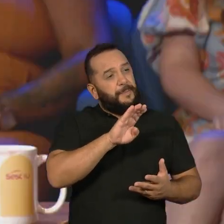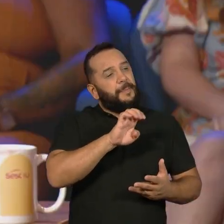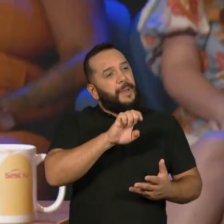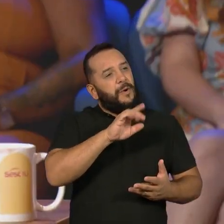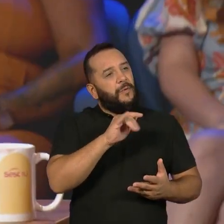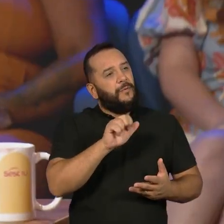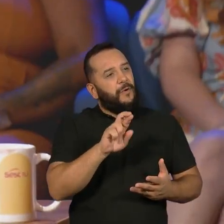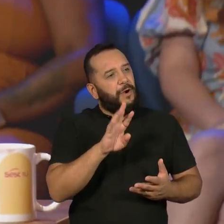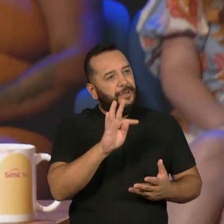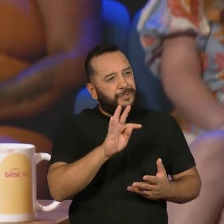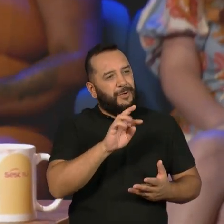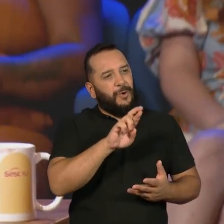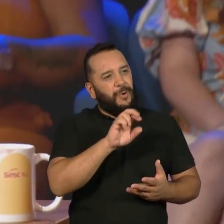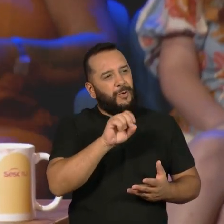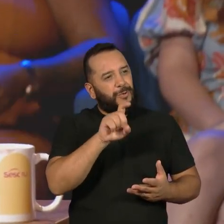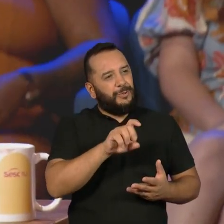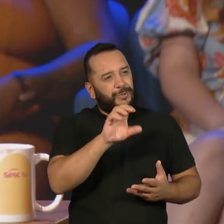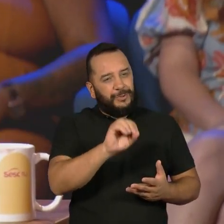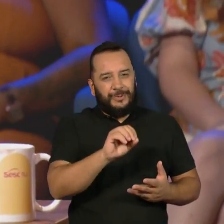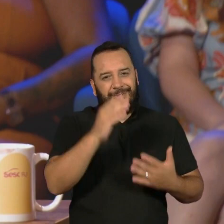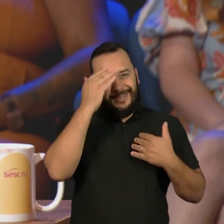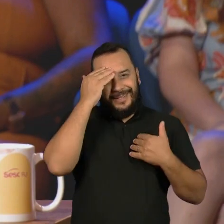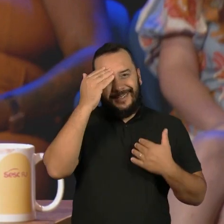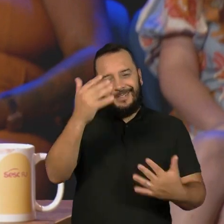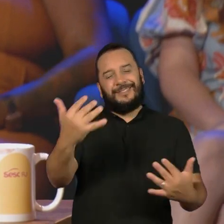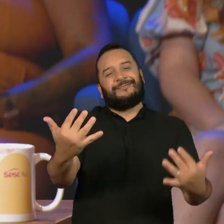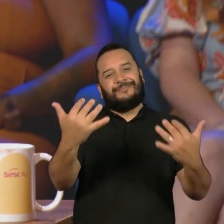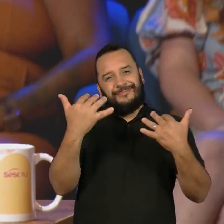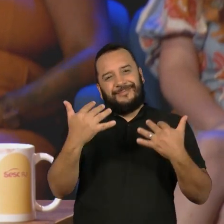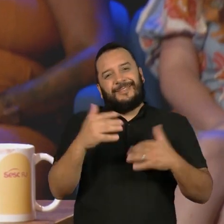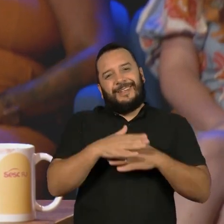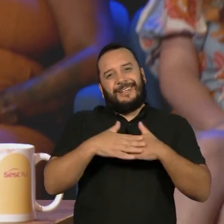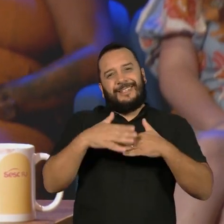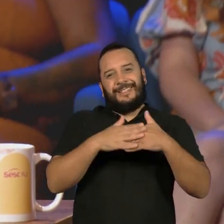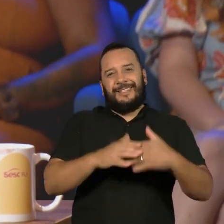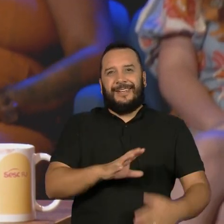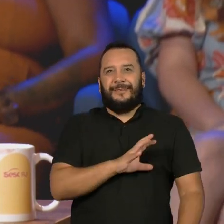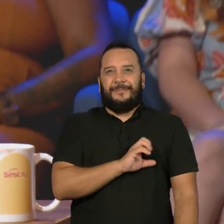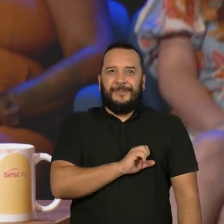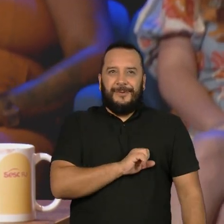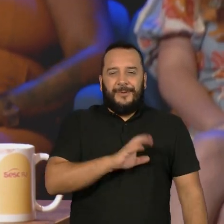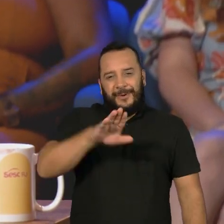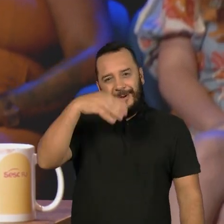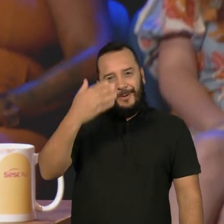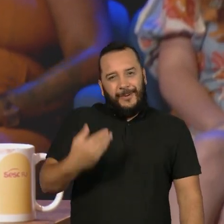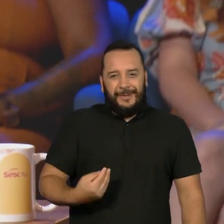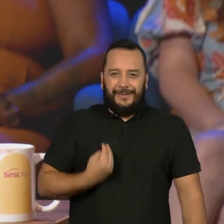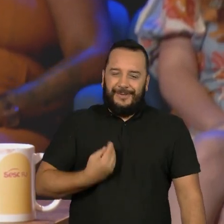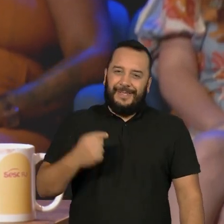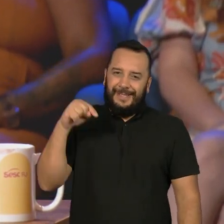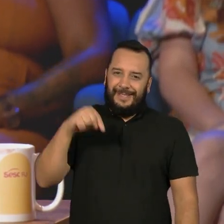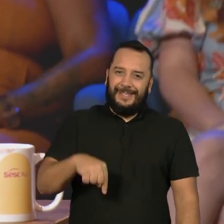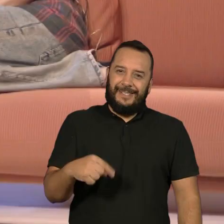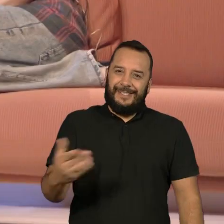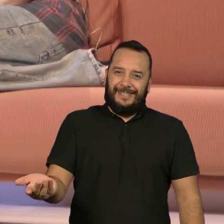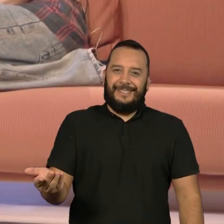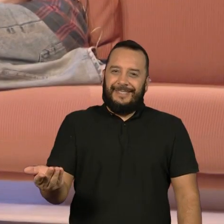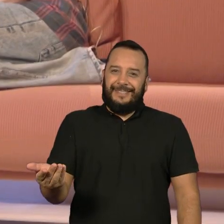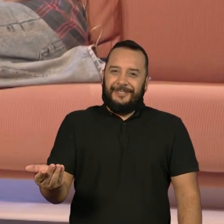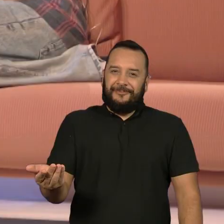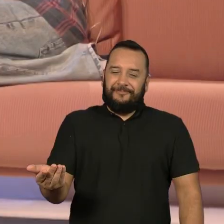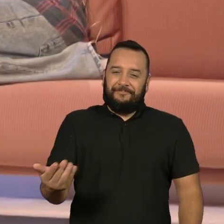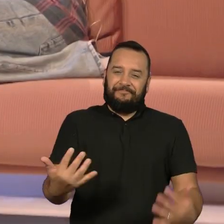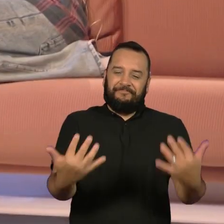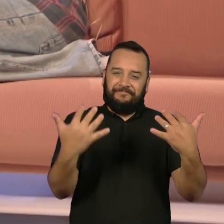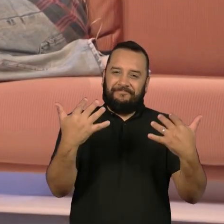Quero agradecer a sua audiência, seu carinho, seu amor. É uma honra fazer parte da sua vida. E a gente termina esse